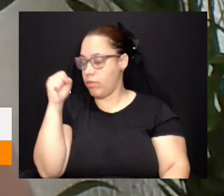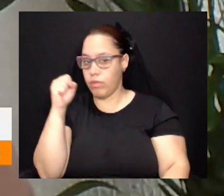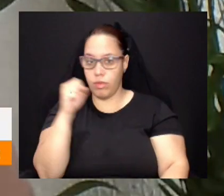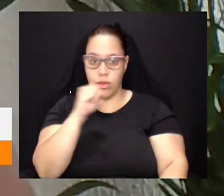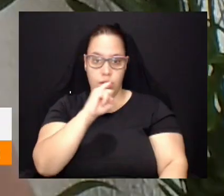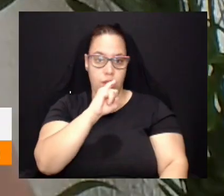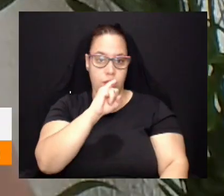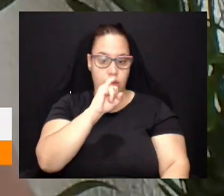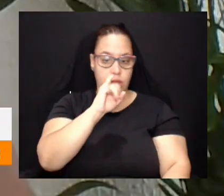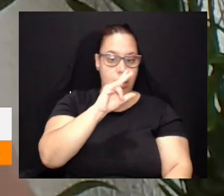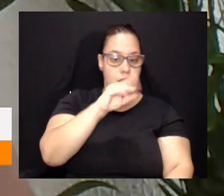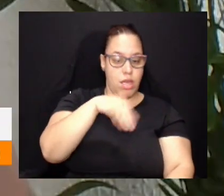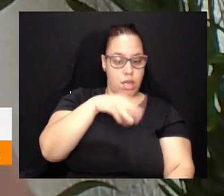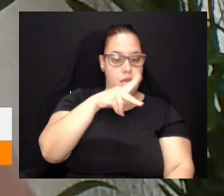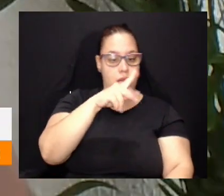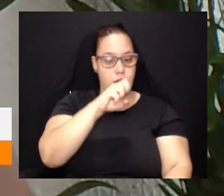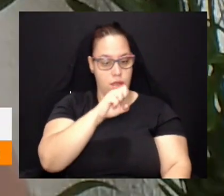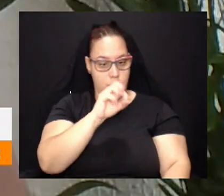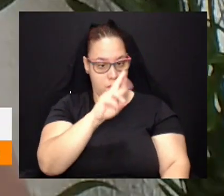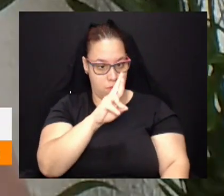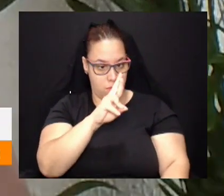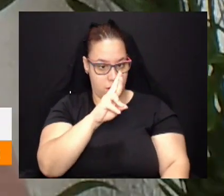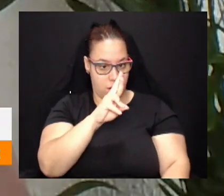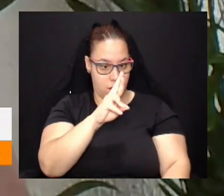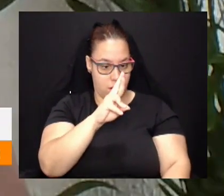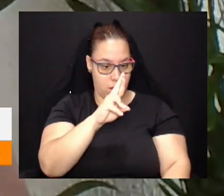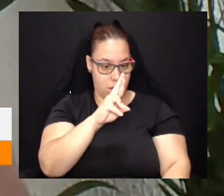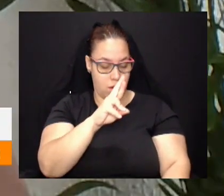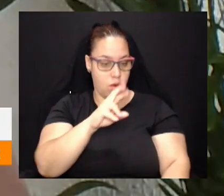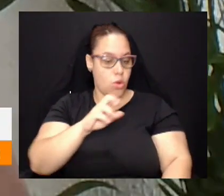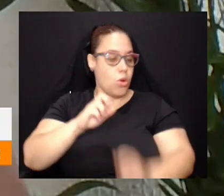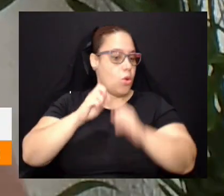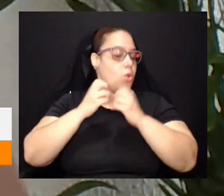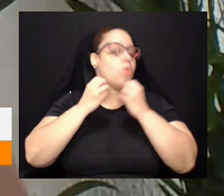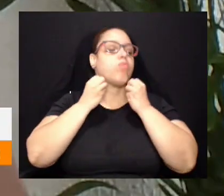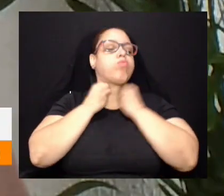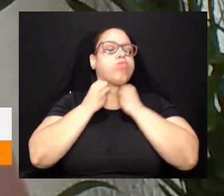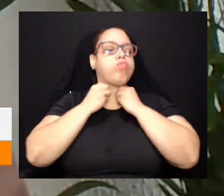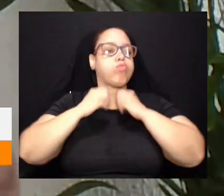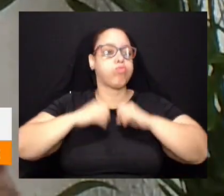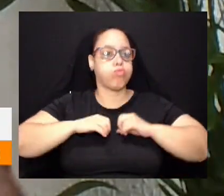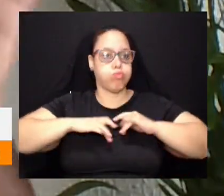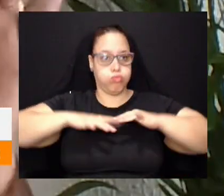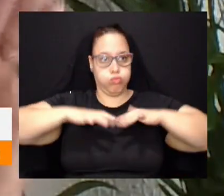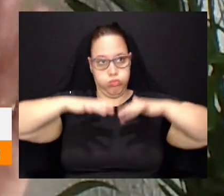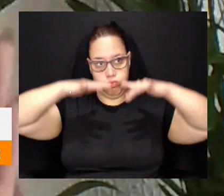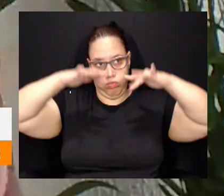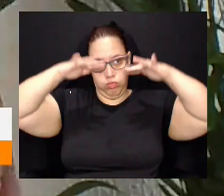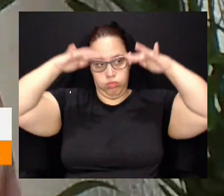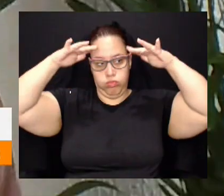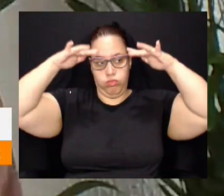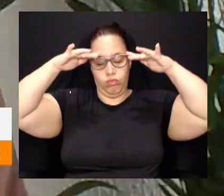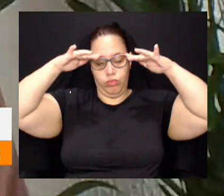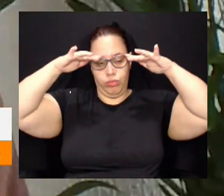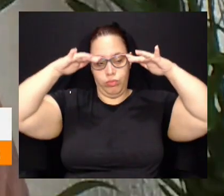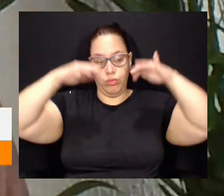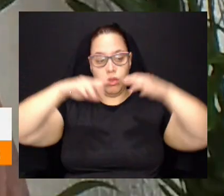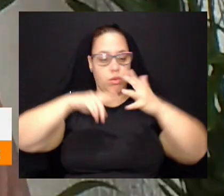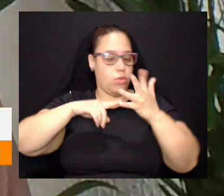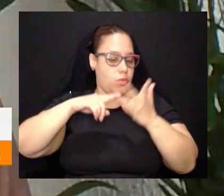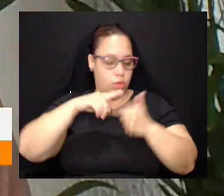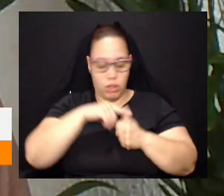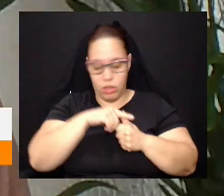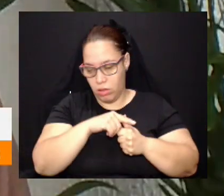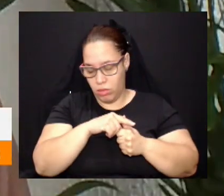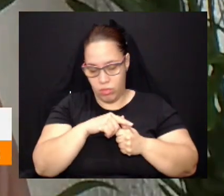Hiperativação, onde há um excesso de hormônios de adrenalina, noradrenalina, cortisol por N situações, e